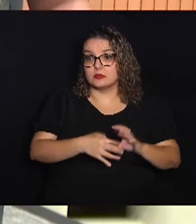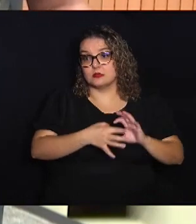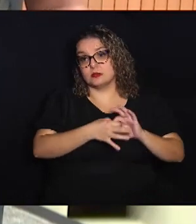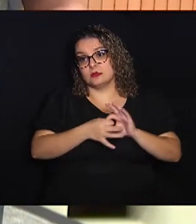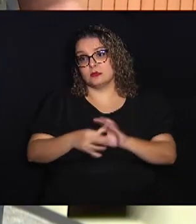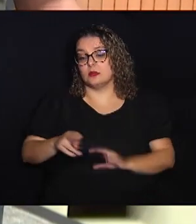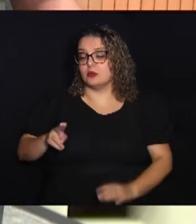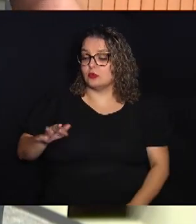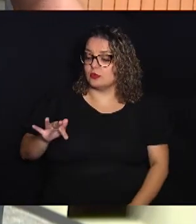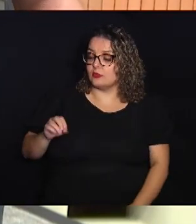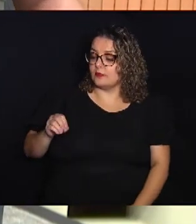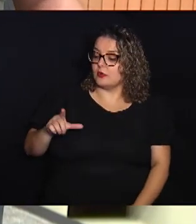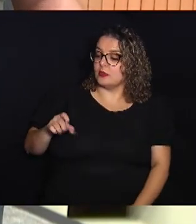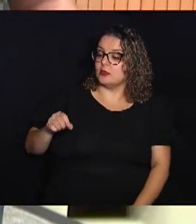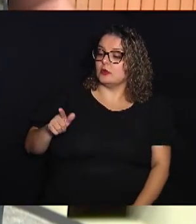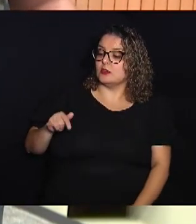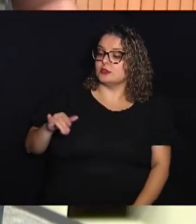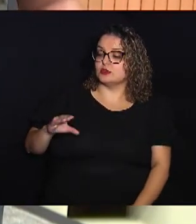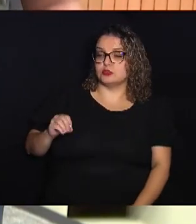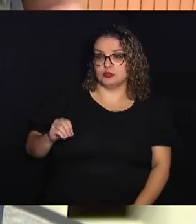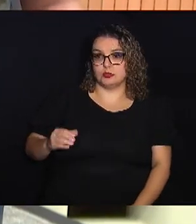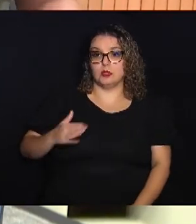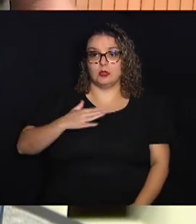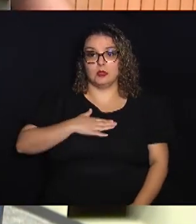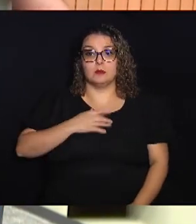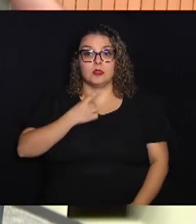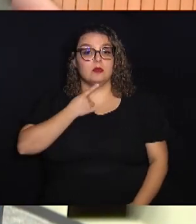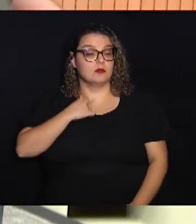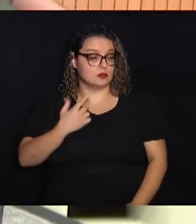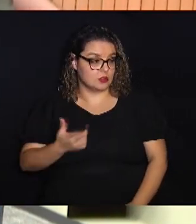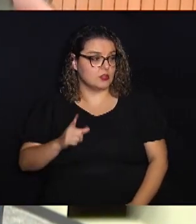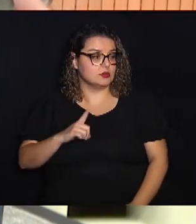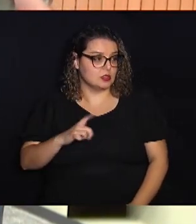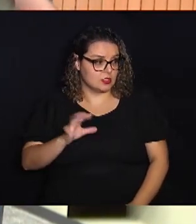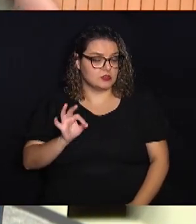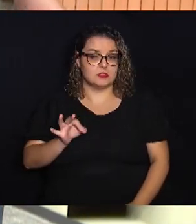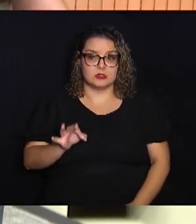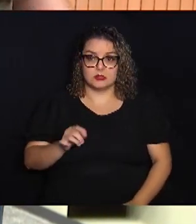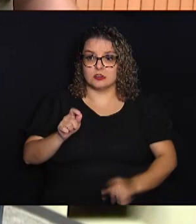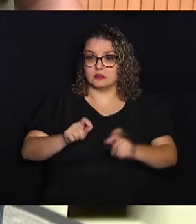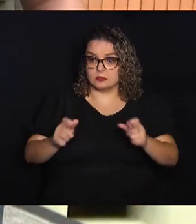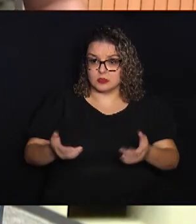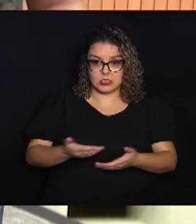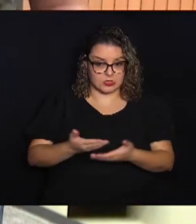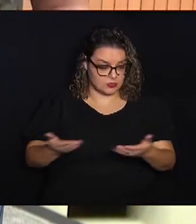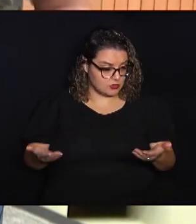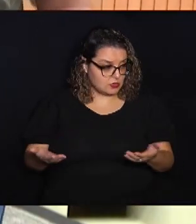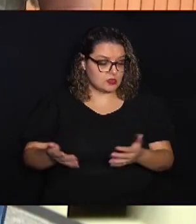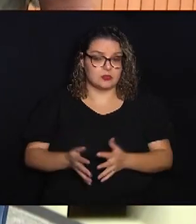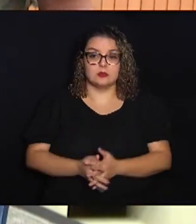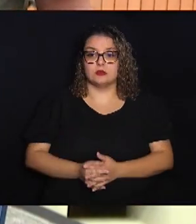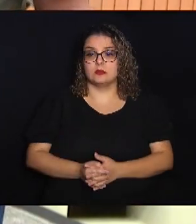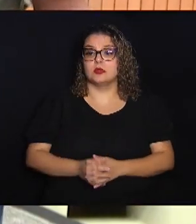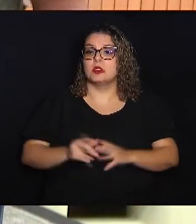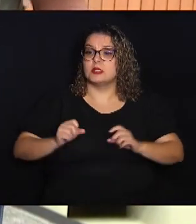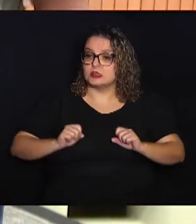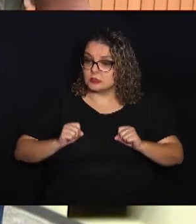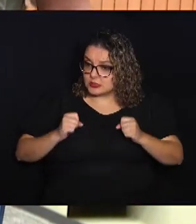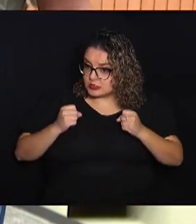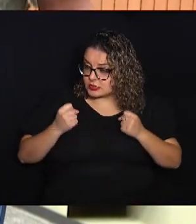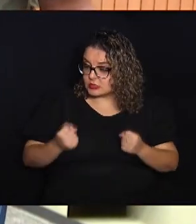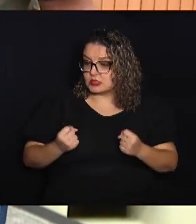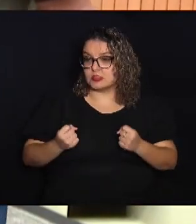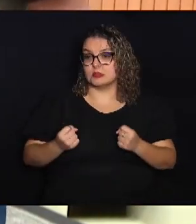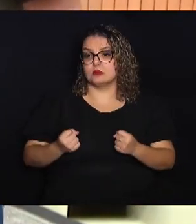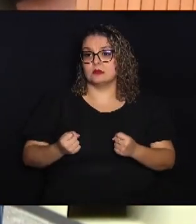ufológico. Essa é o meu anseio. Eu tenho certeza que a gente tem pessoas aqui dedicadas, né, que